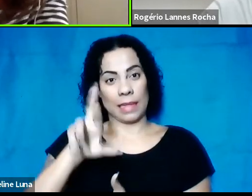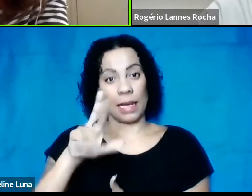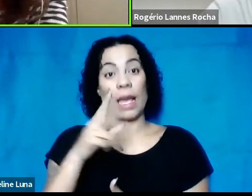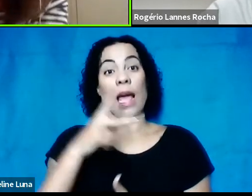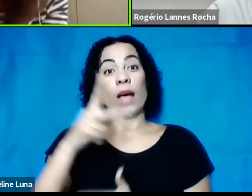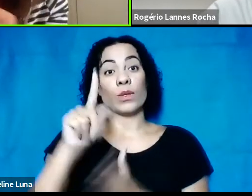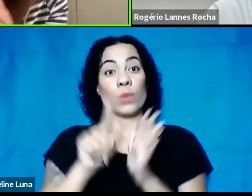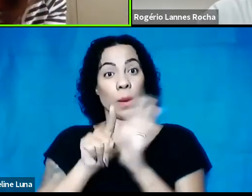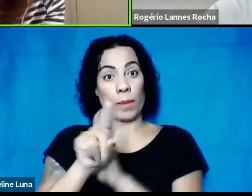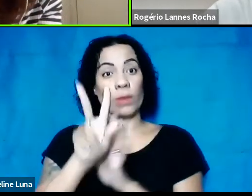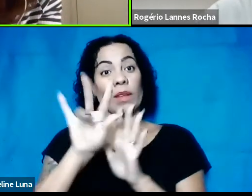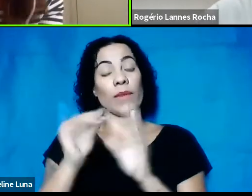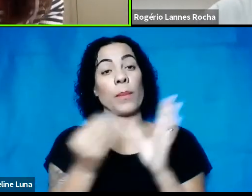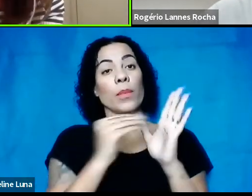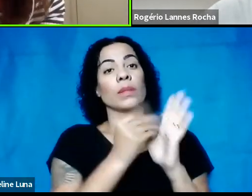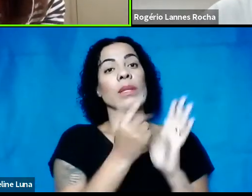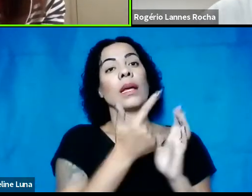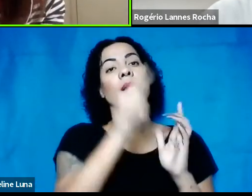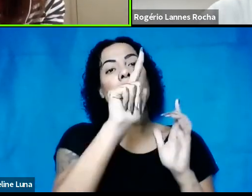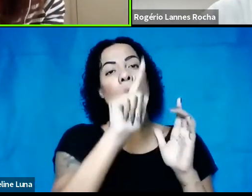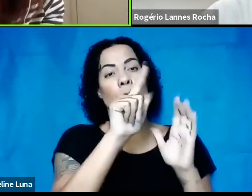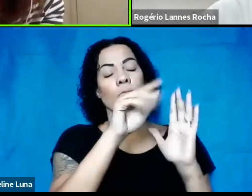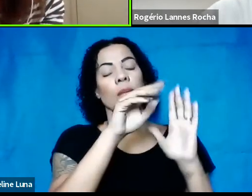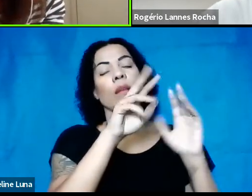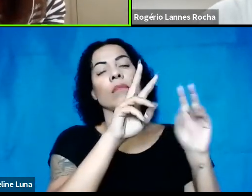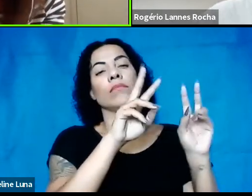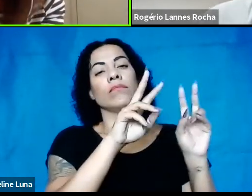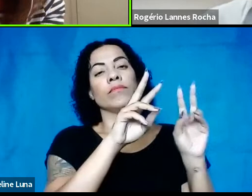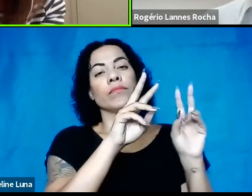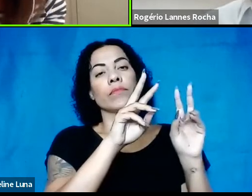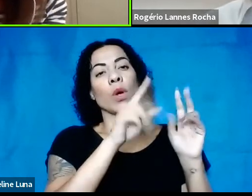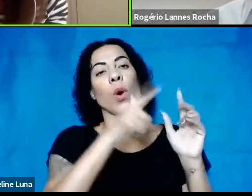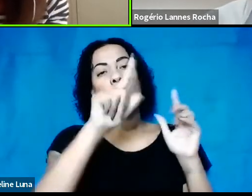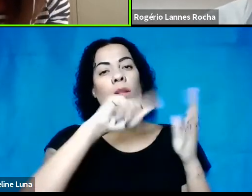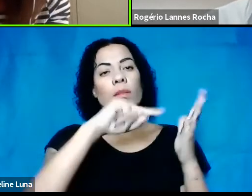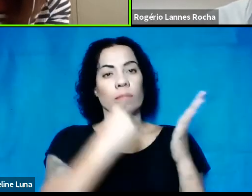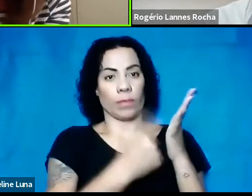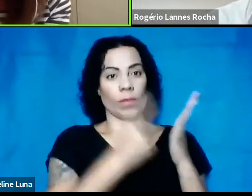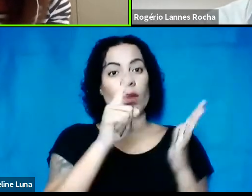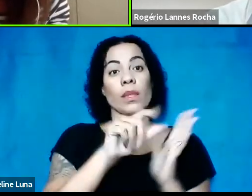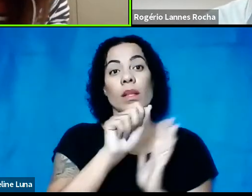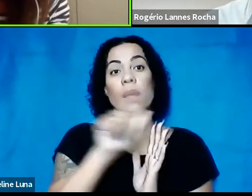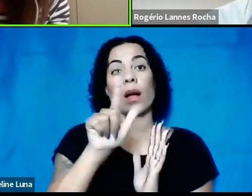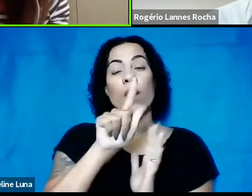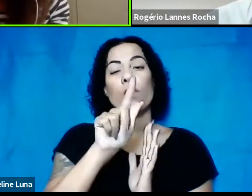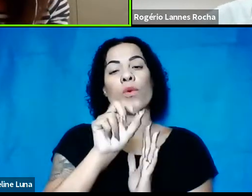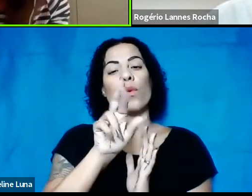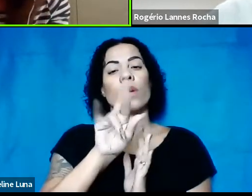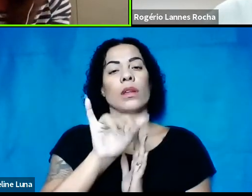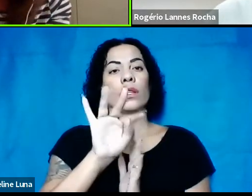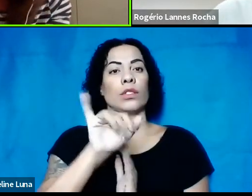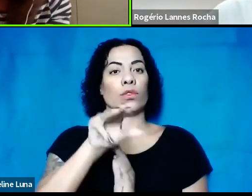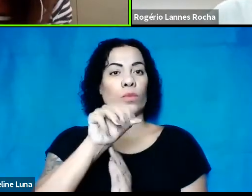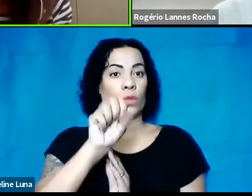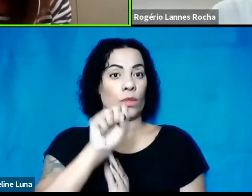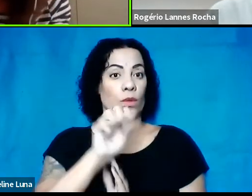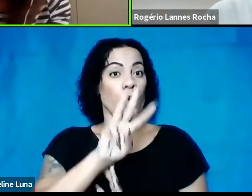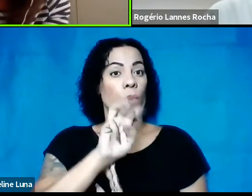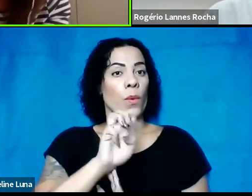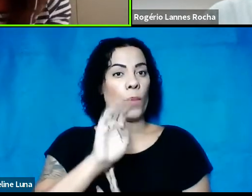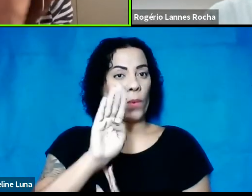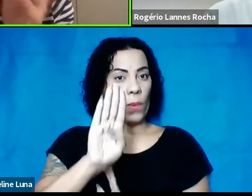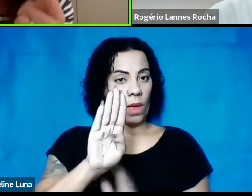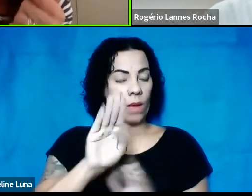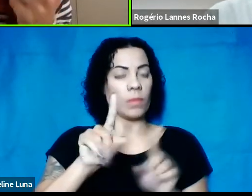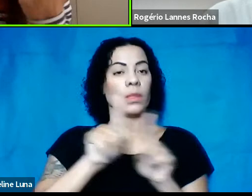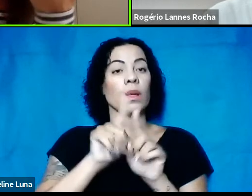próxima edição. É uma pergunta que fala sobre algoritmos web e respostas